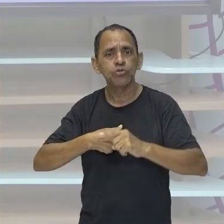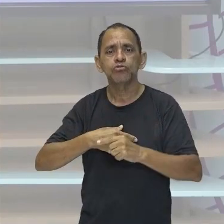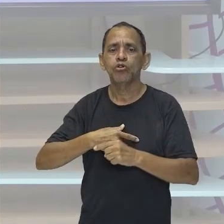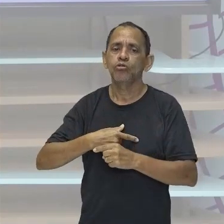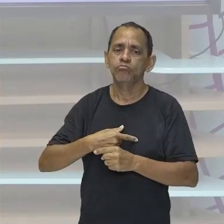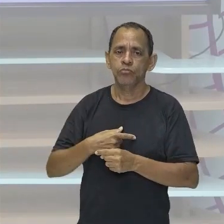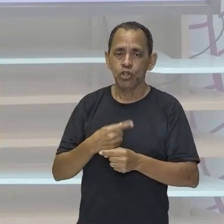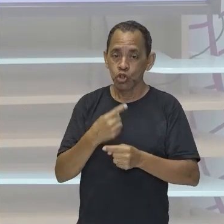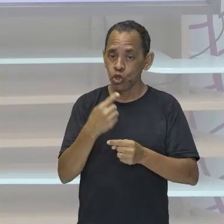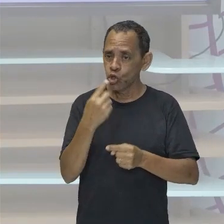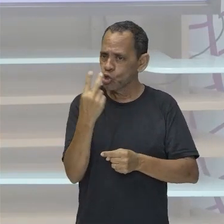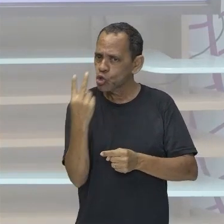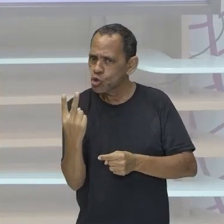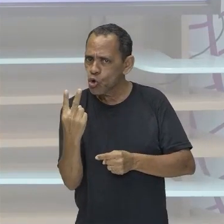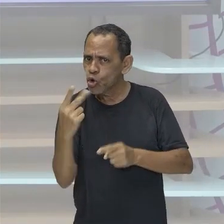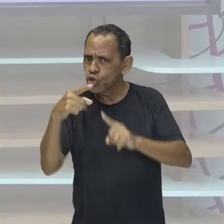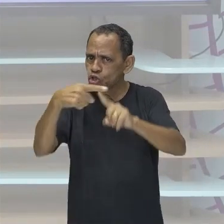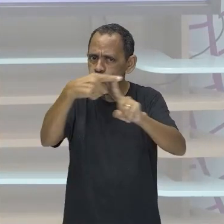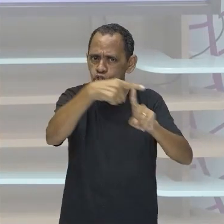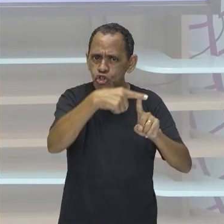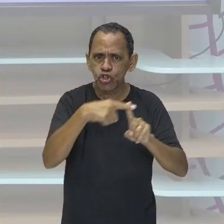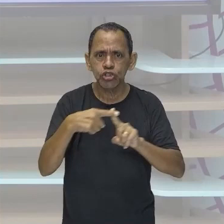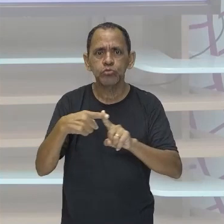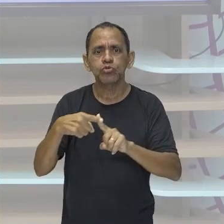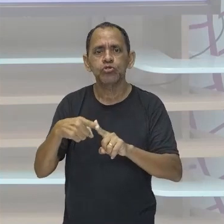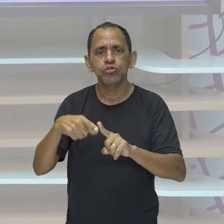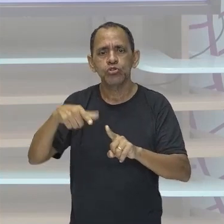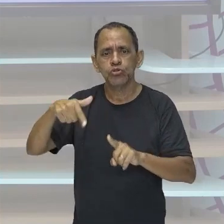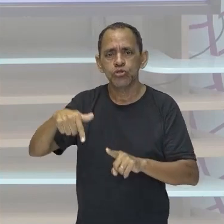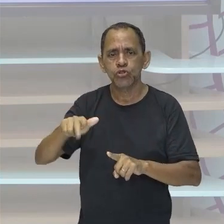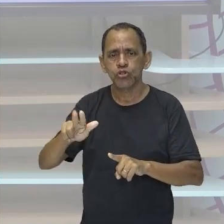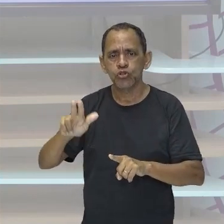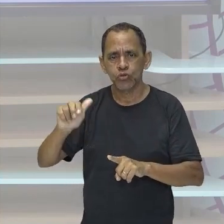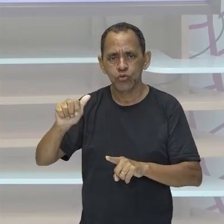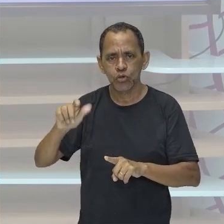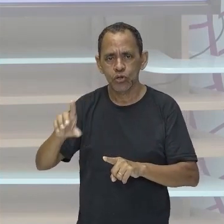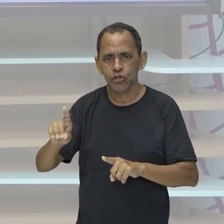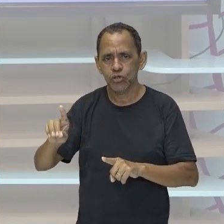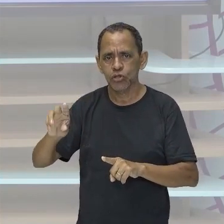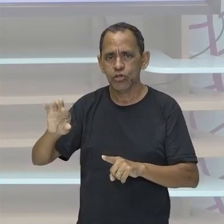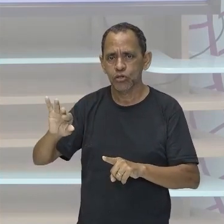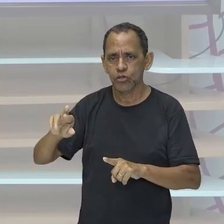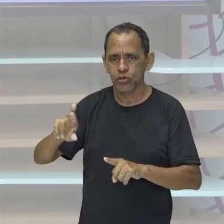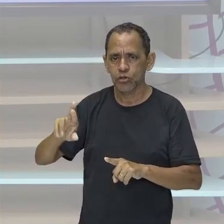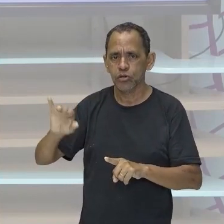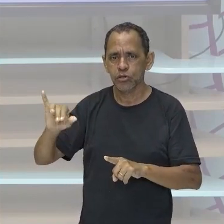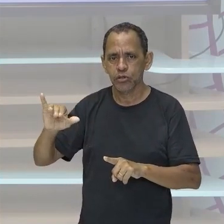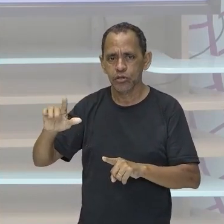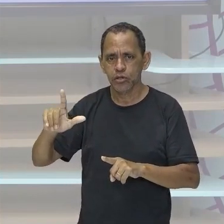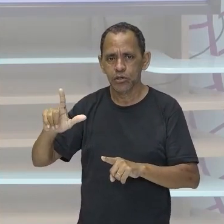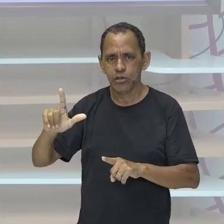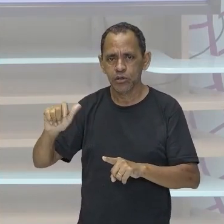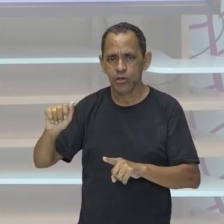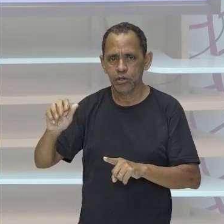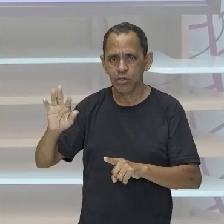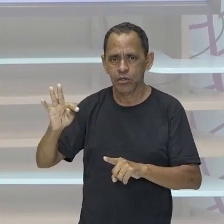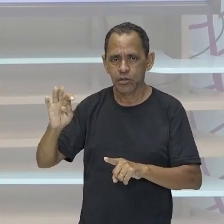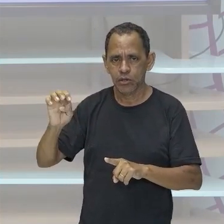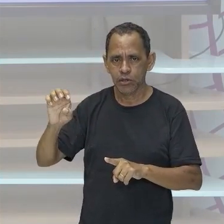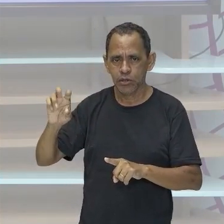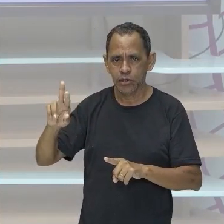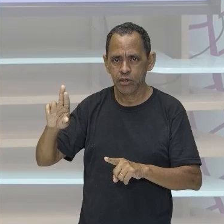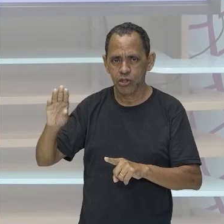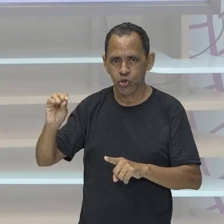importante você lembrar desse tipo de coisa. Então, vamos relembrar. O quadrilátero, quando ele possui